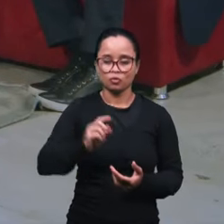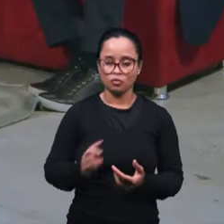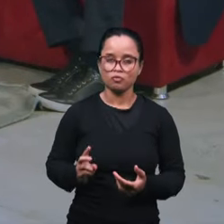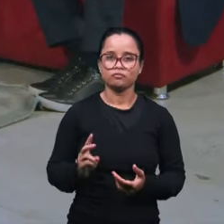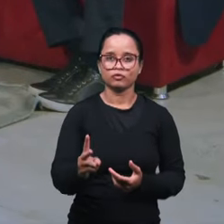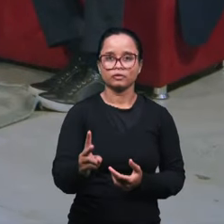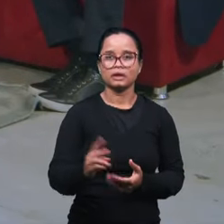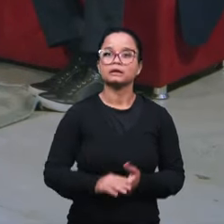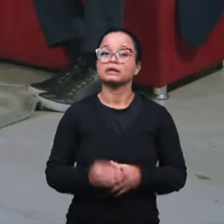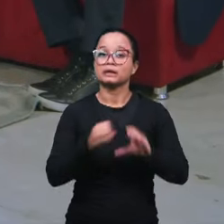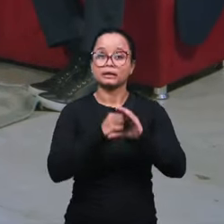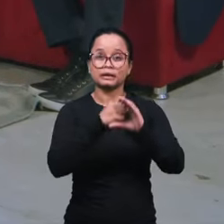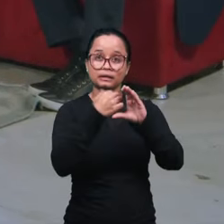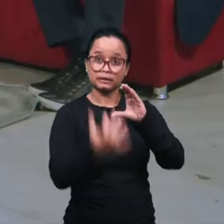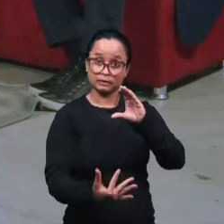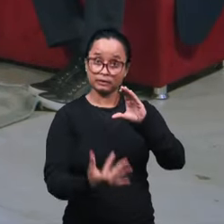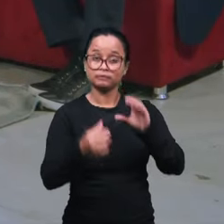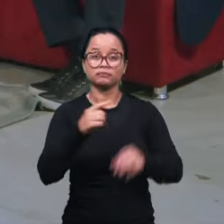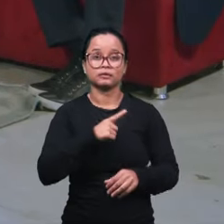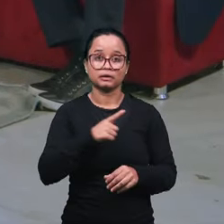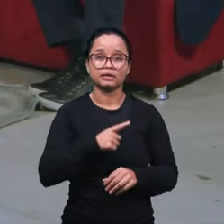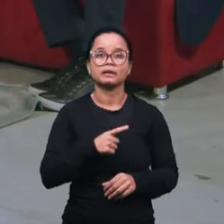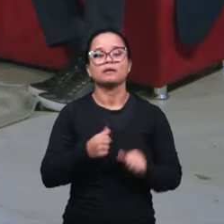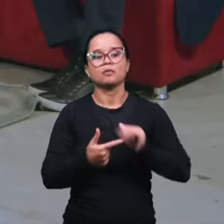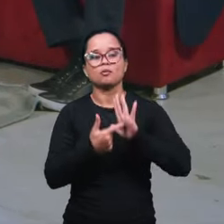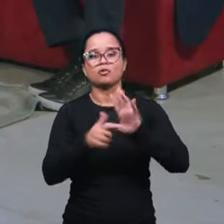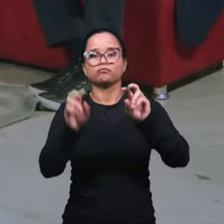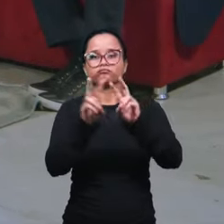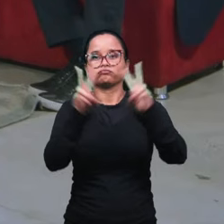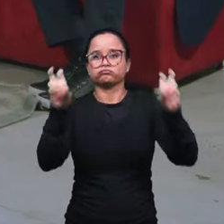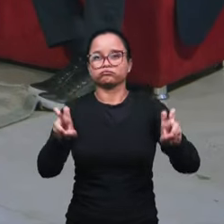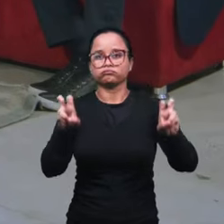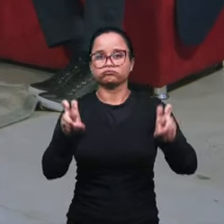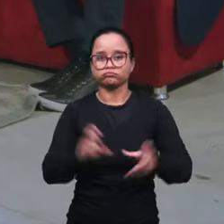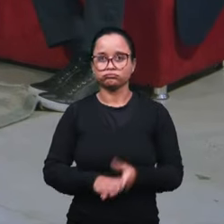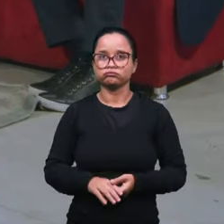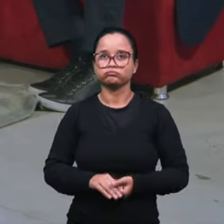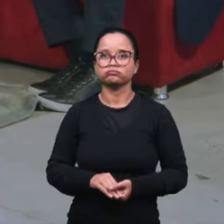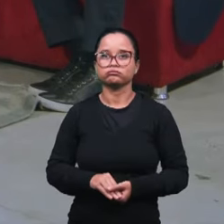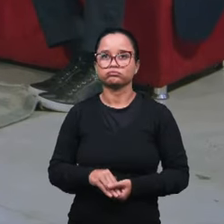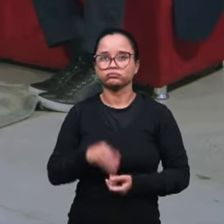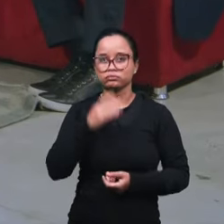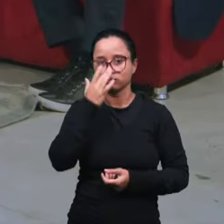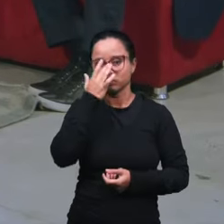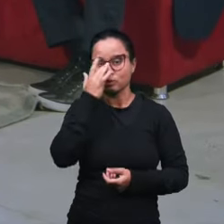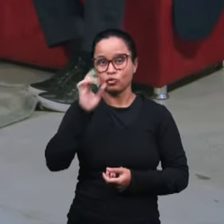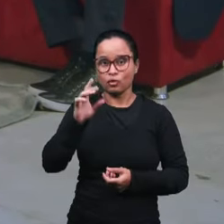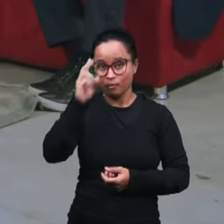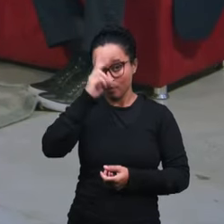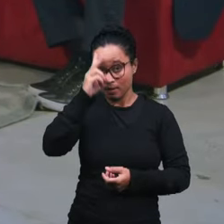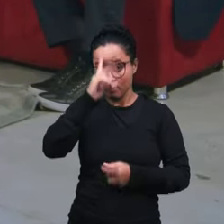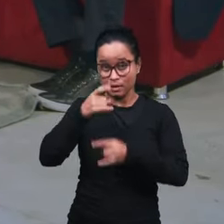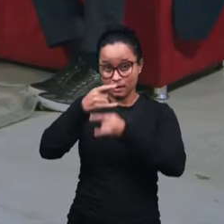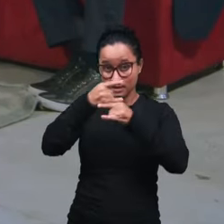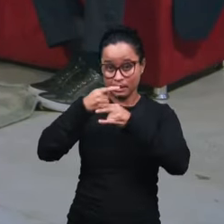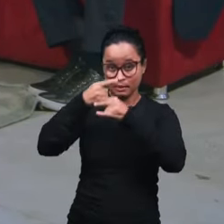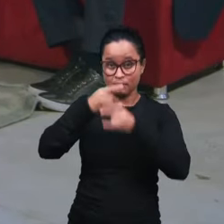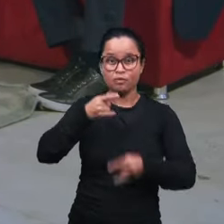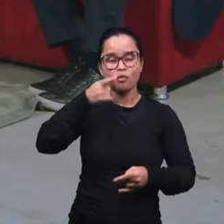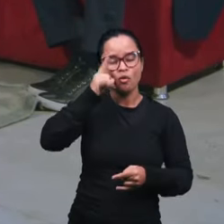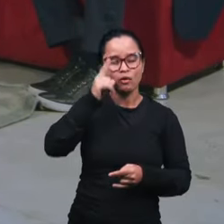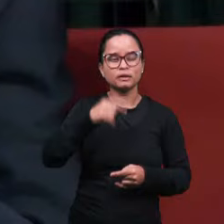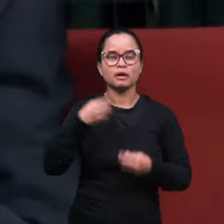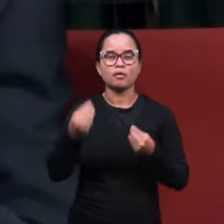algum aspecto ainda, né, para abordar sobre esse assunto, pastor Monferrari. Só lembrando, na live de ontem, foi mencionado a respeito de